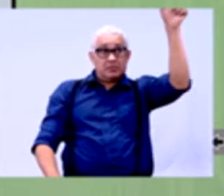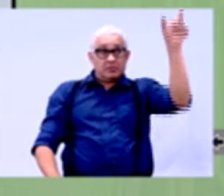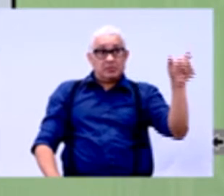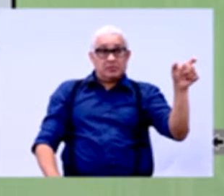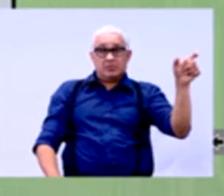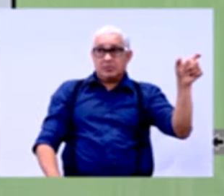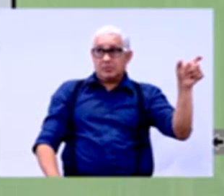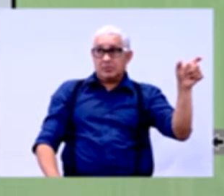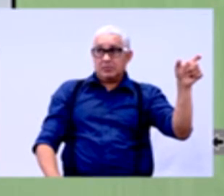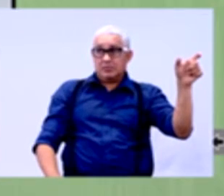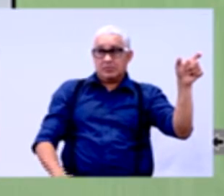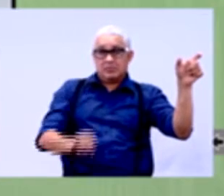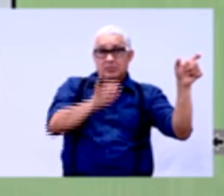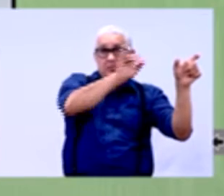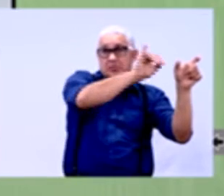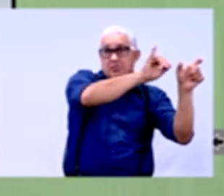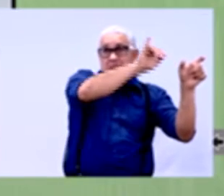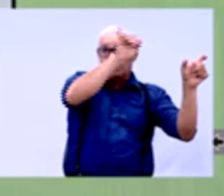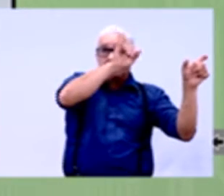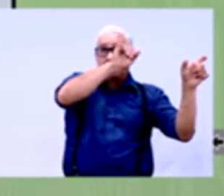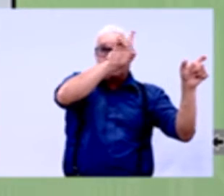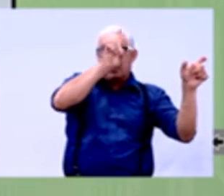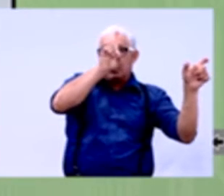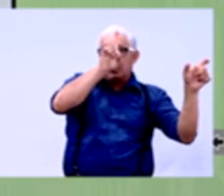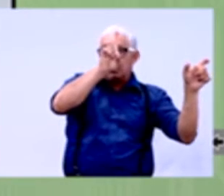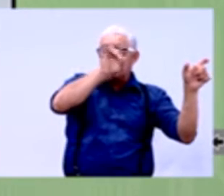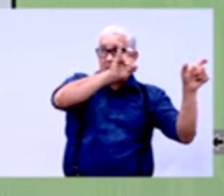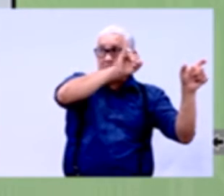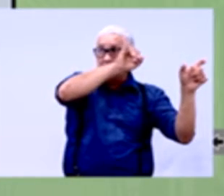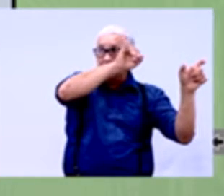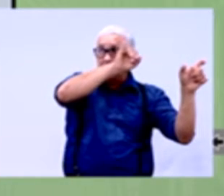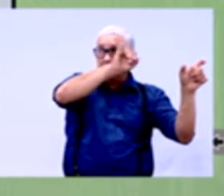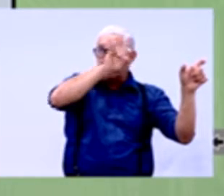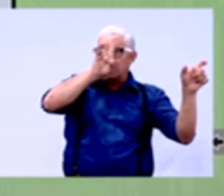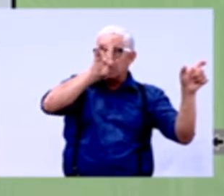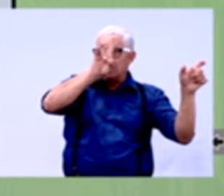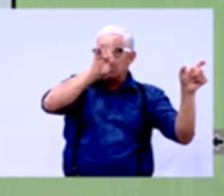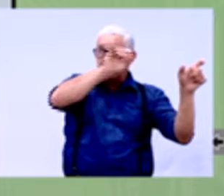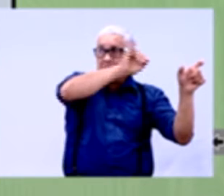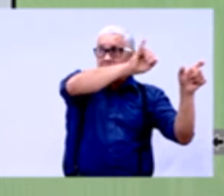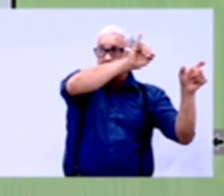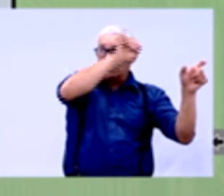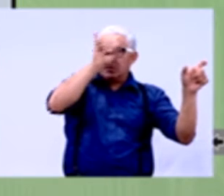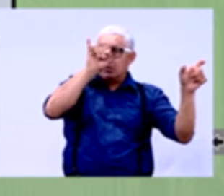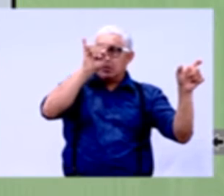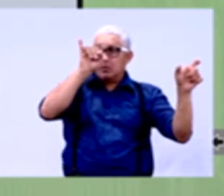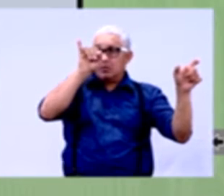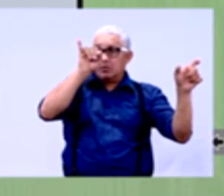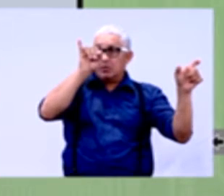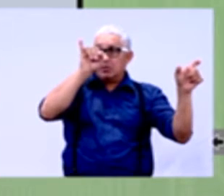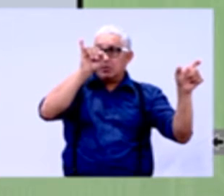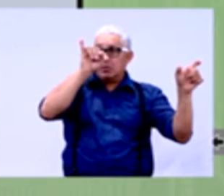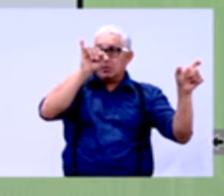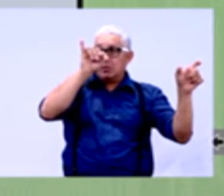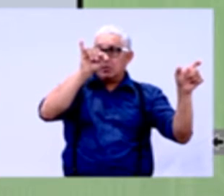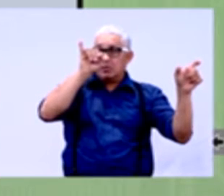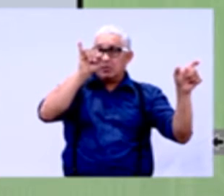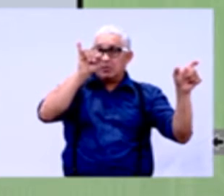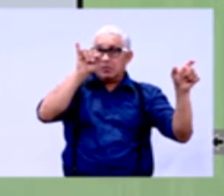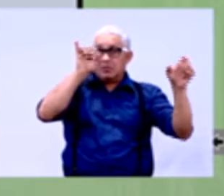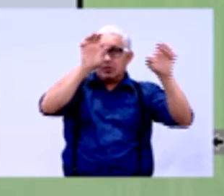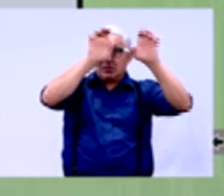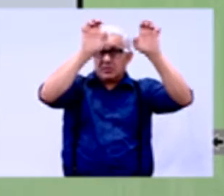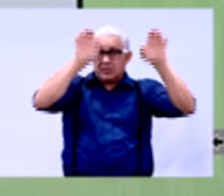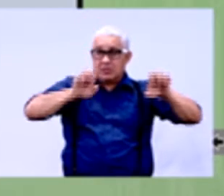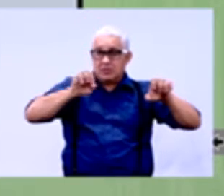aqui a informação do ID para a aplicação, mas não é uma estrutura de método. vamos ver aqui, ó,